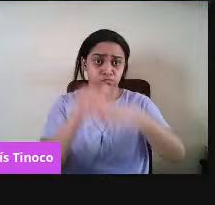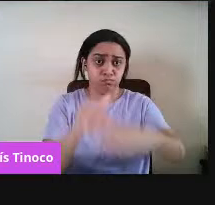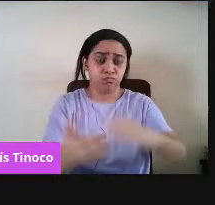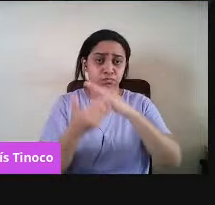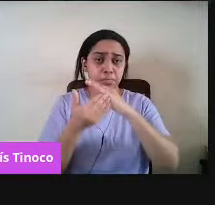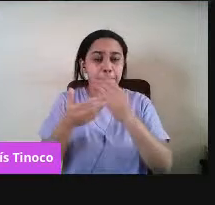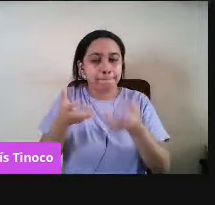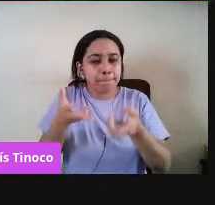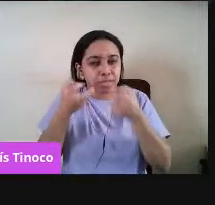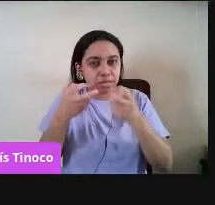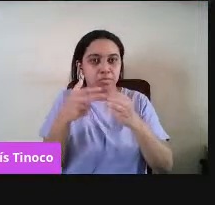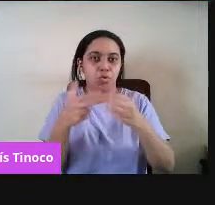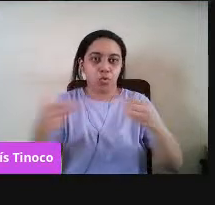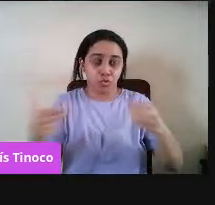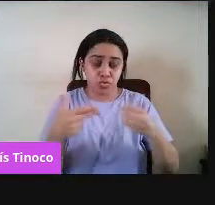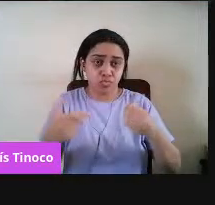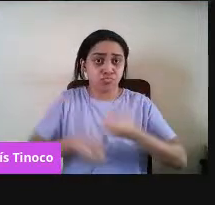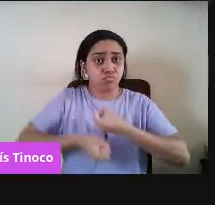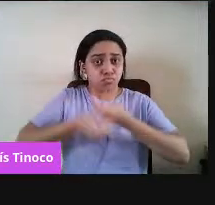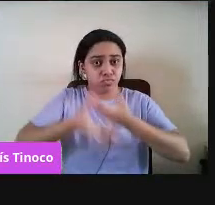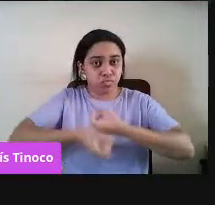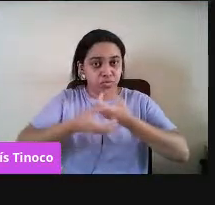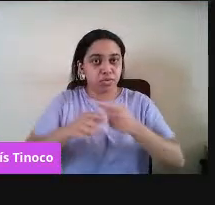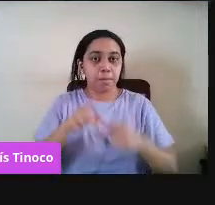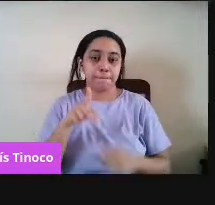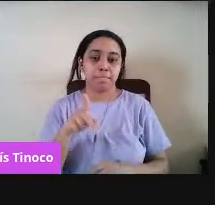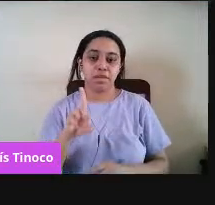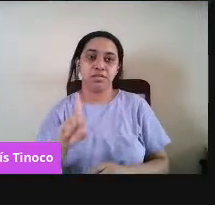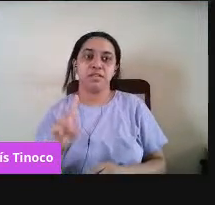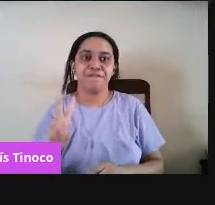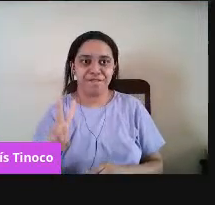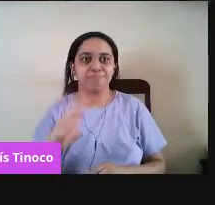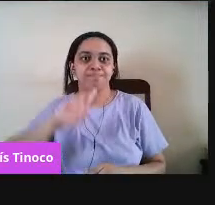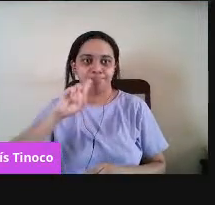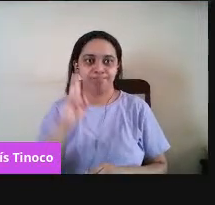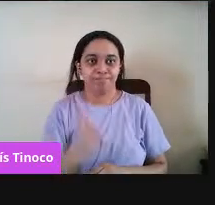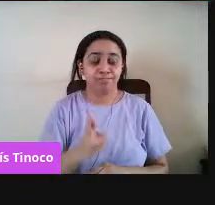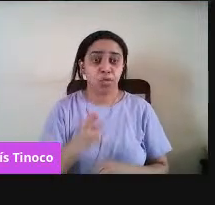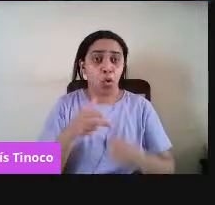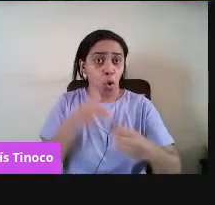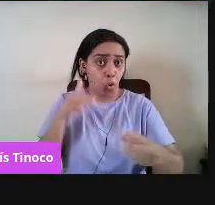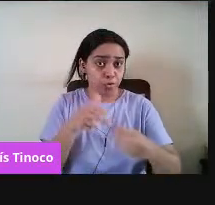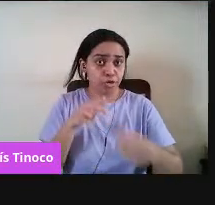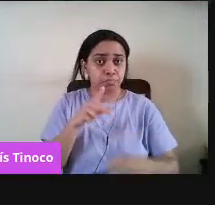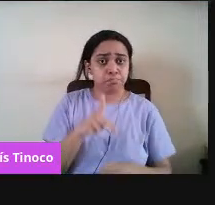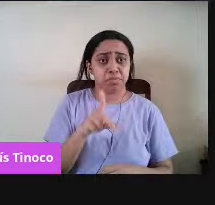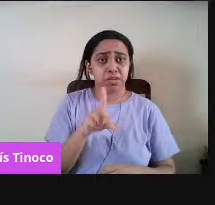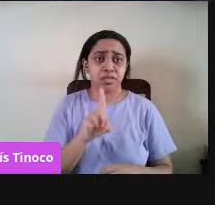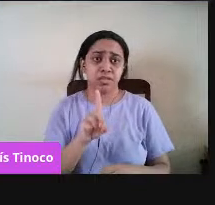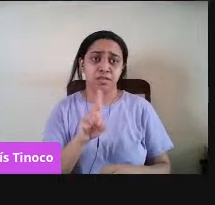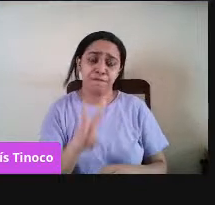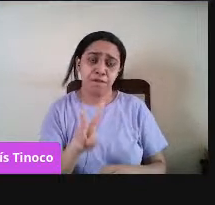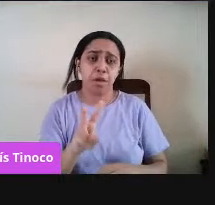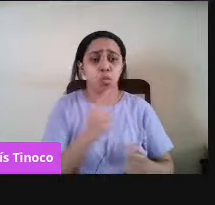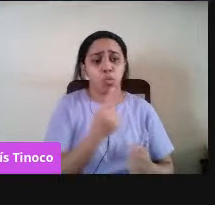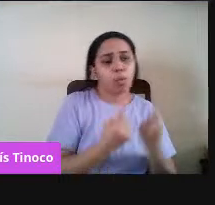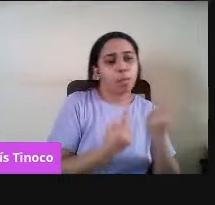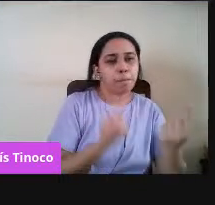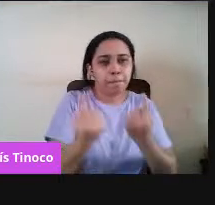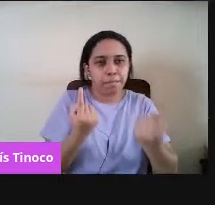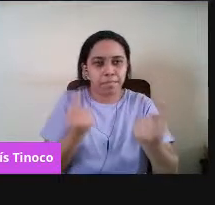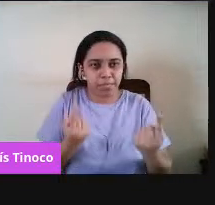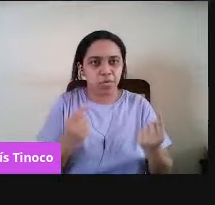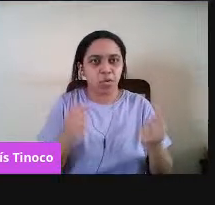objeto, expressando assim um PDV. O objeto do PDV pode ser um indivíduo, um coletivo, um anônimo, e